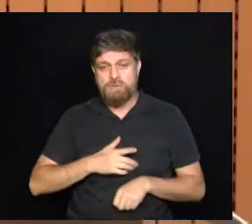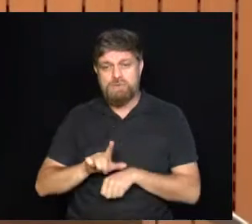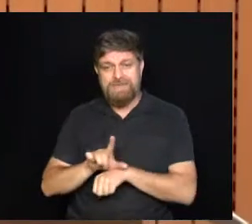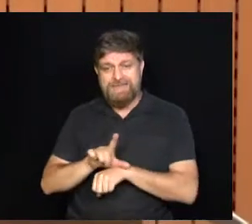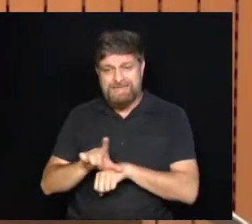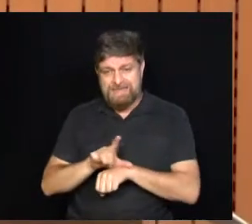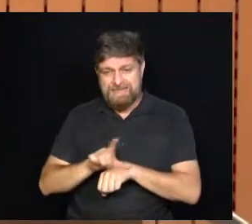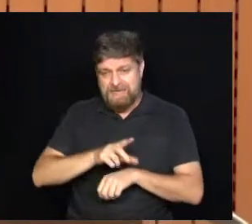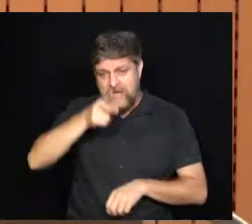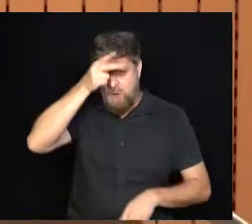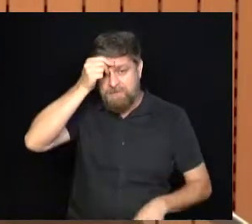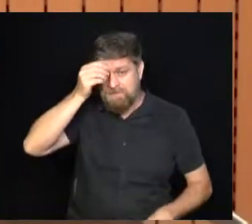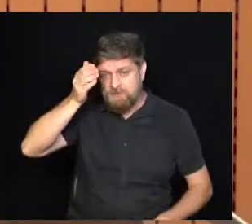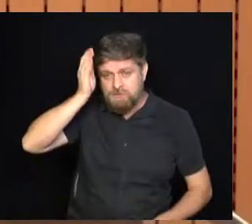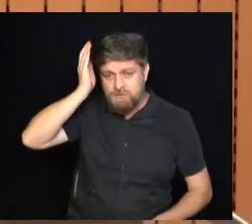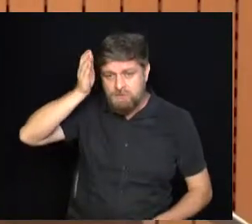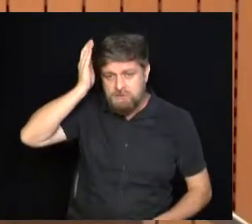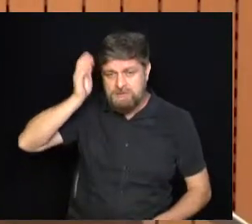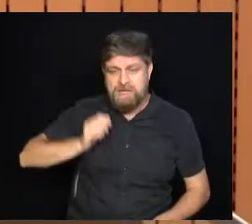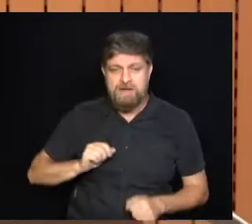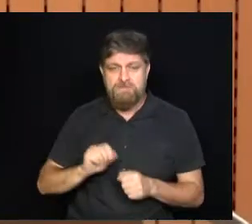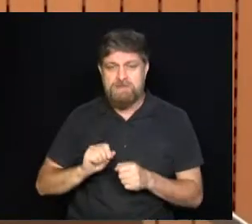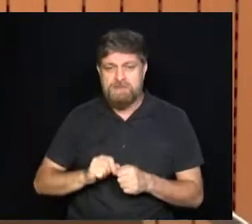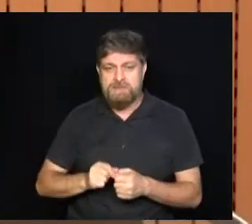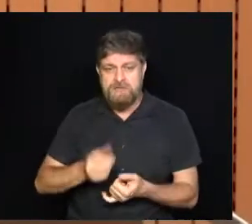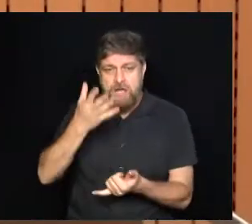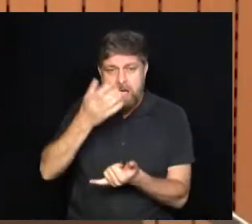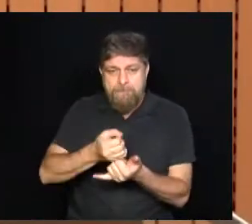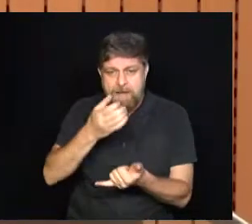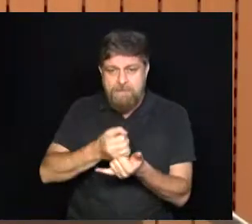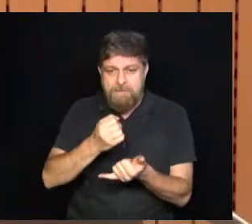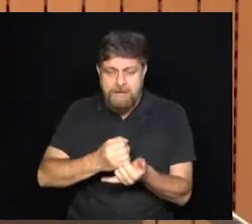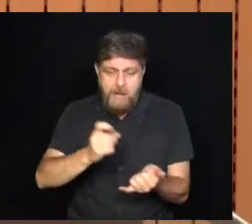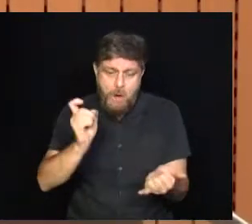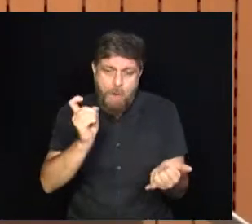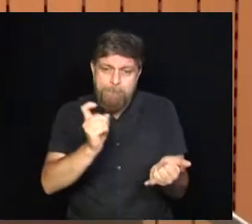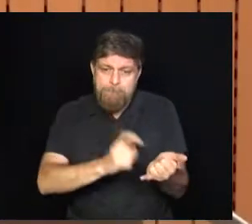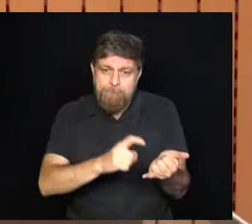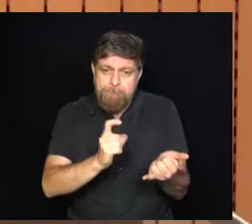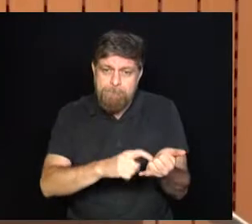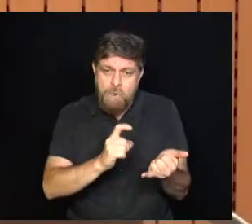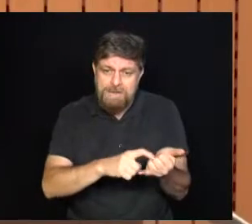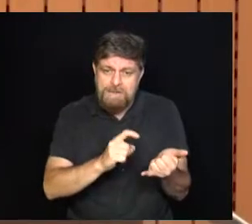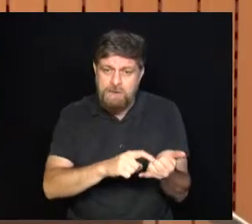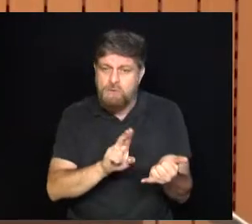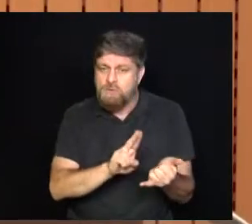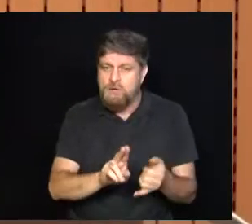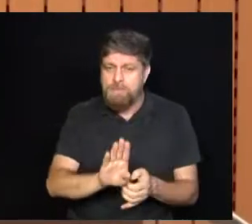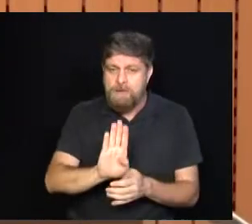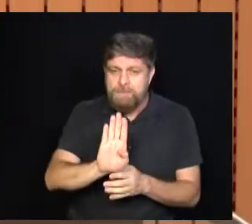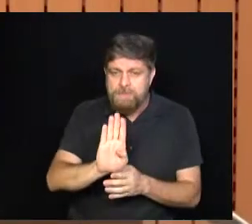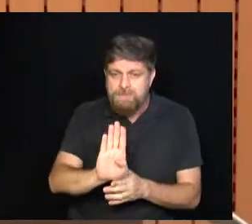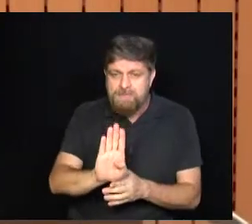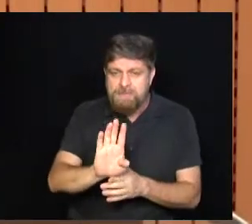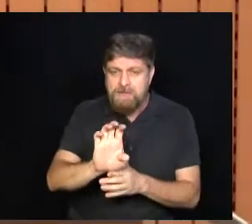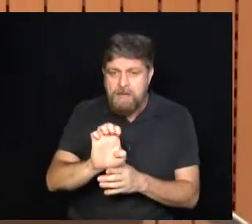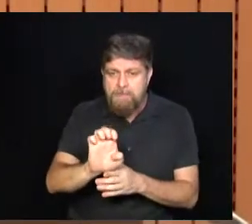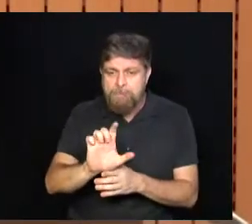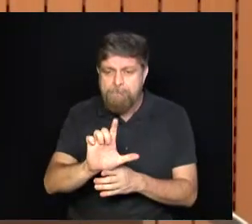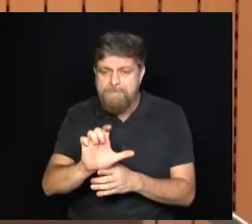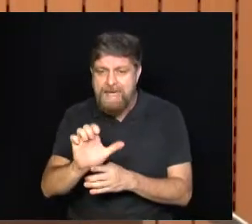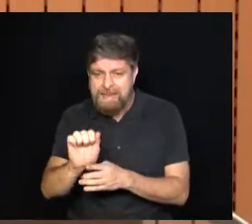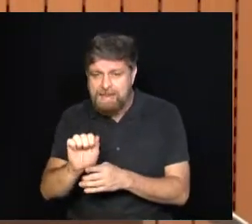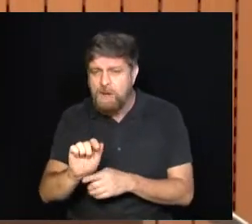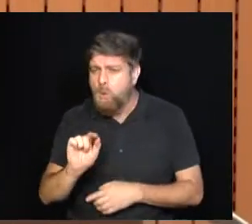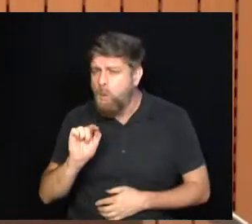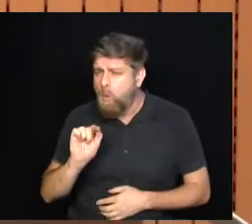prefeito lançou o botão de assédio, o Bela, que é um botão que a mulher